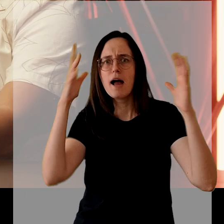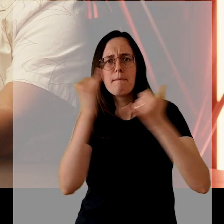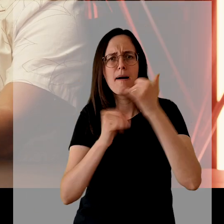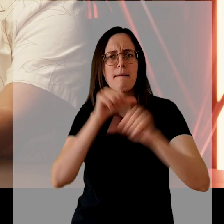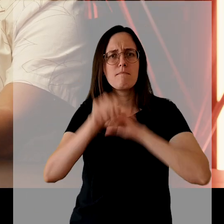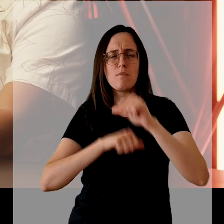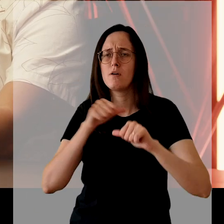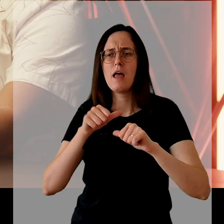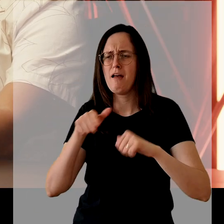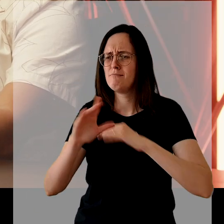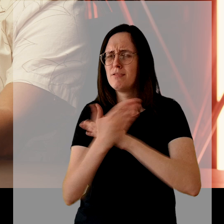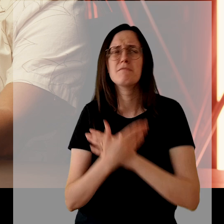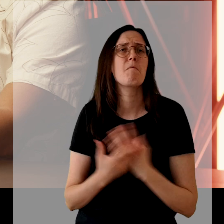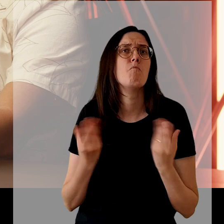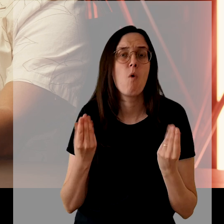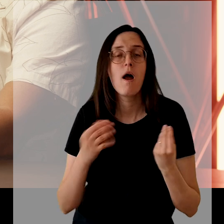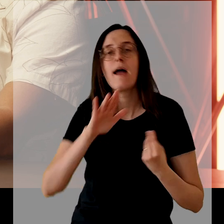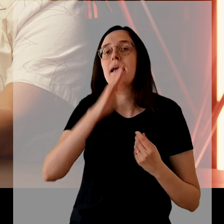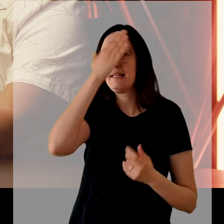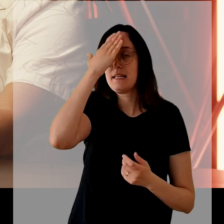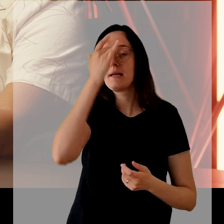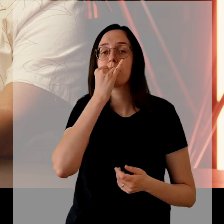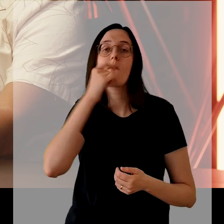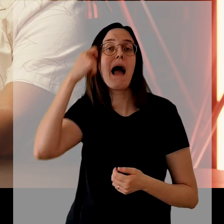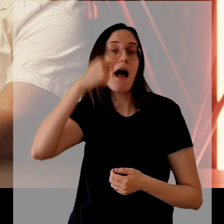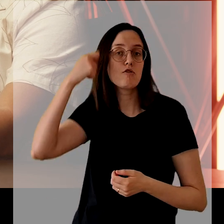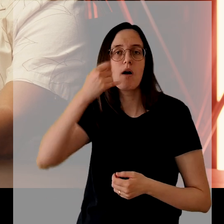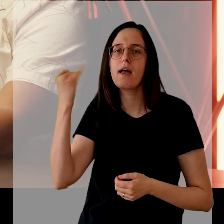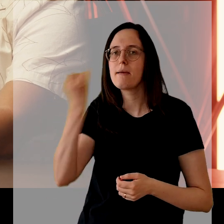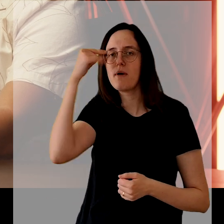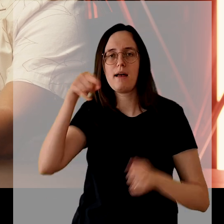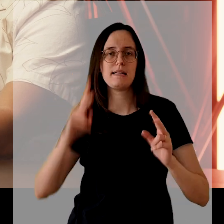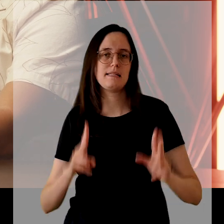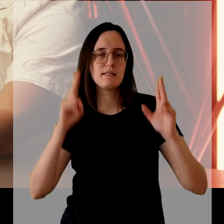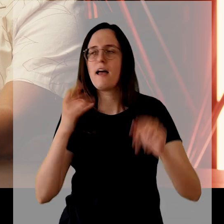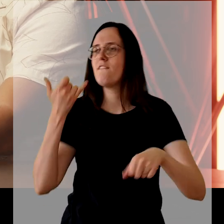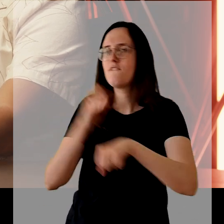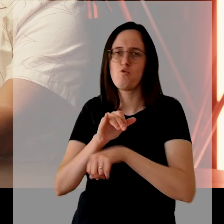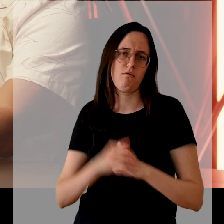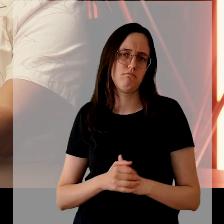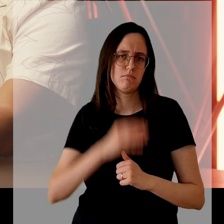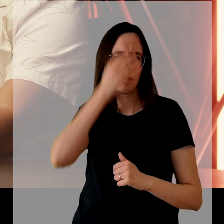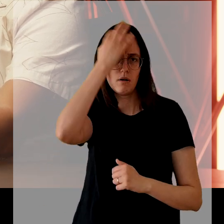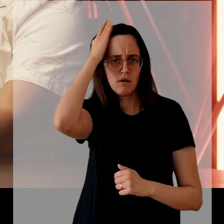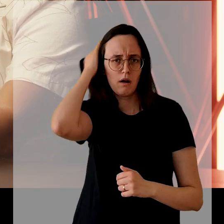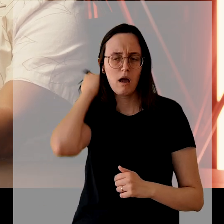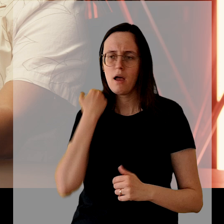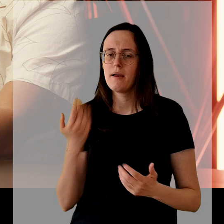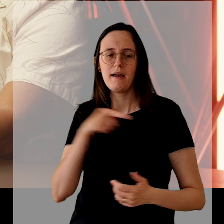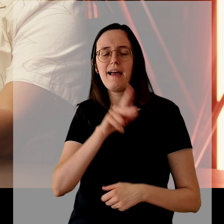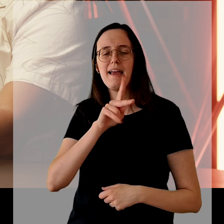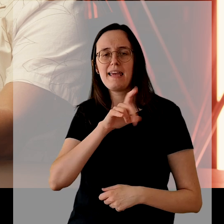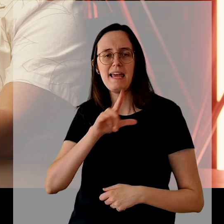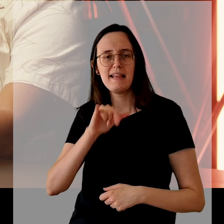rápido. Isso facilitou horrores a vida, porque, por exemplo, um ator importante para aquela cena faltou. E aí